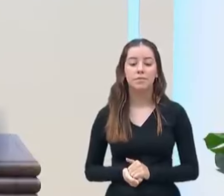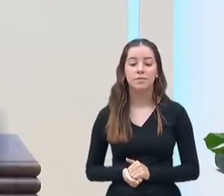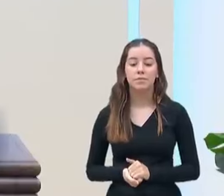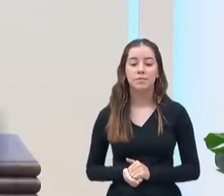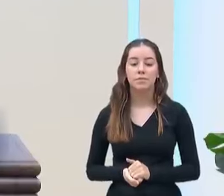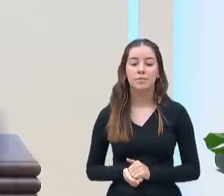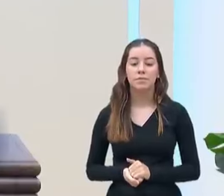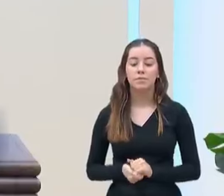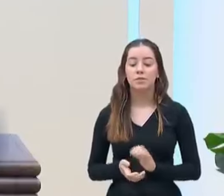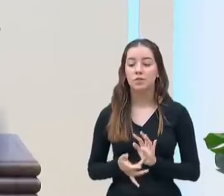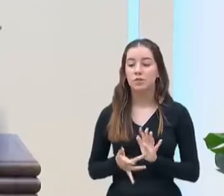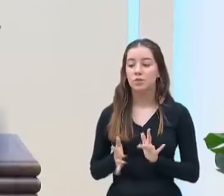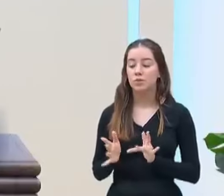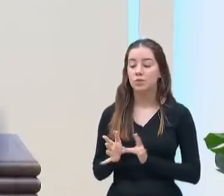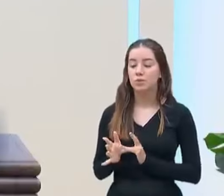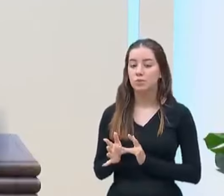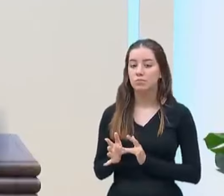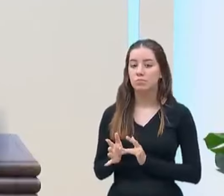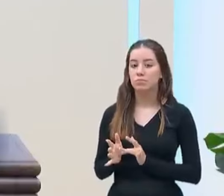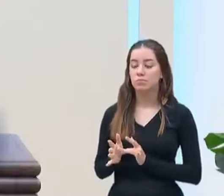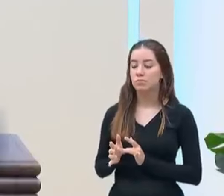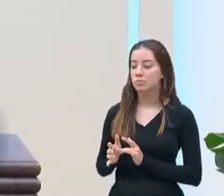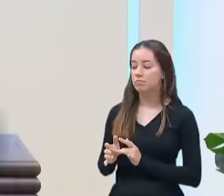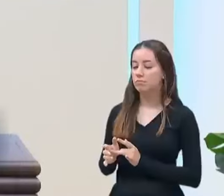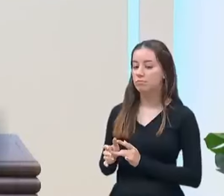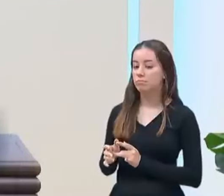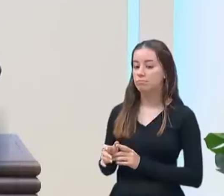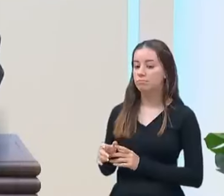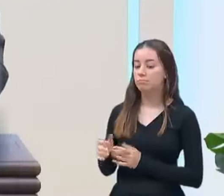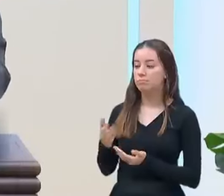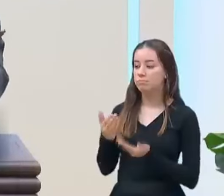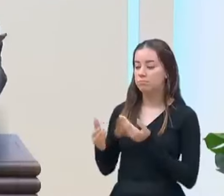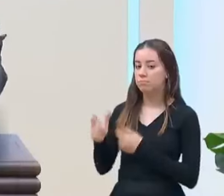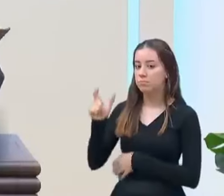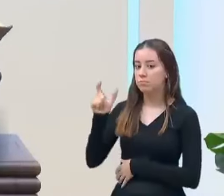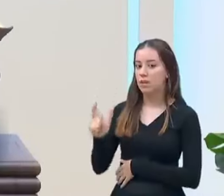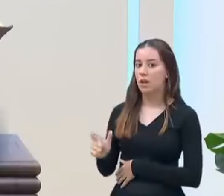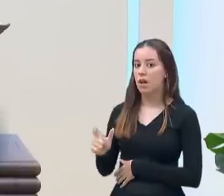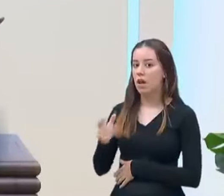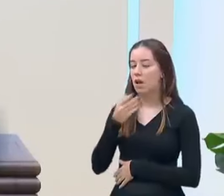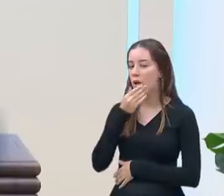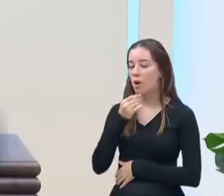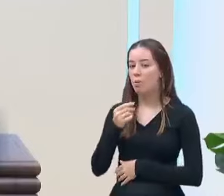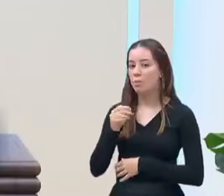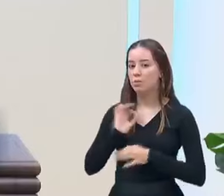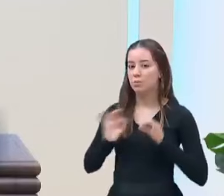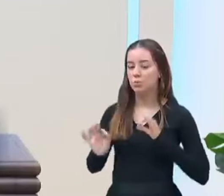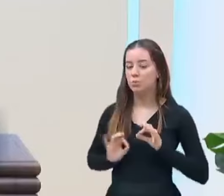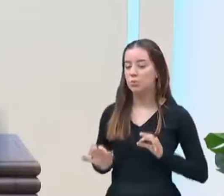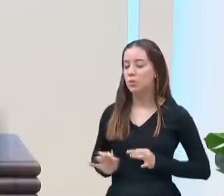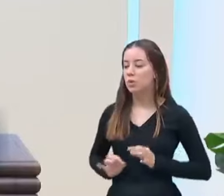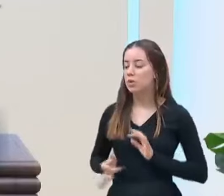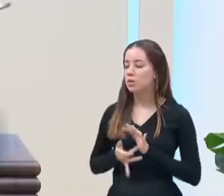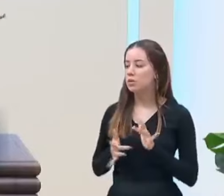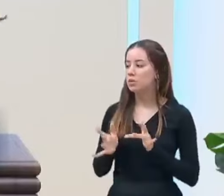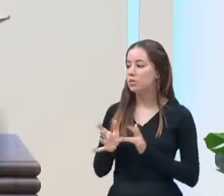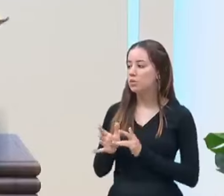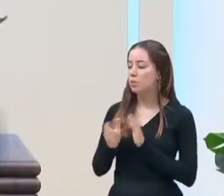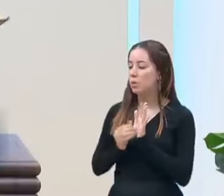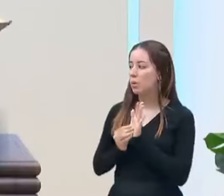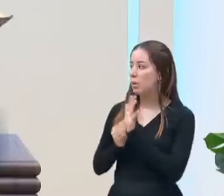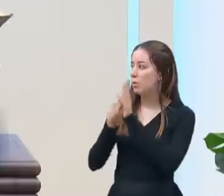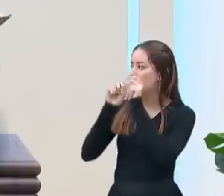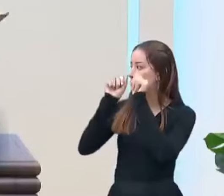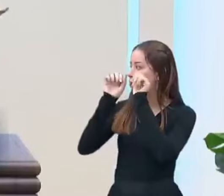faz? Tocou nele. Oh, oh que toque salvador. Oh que